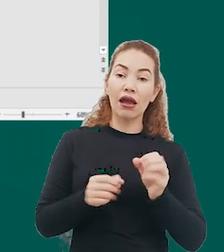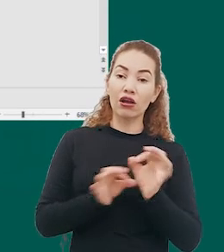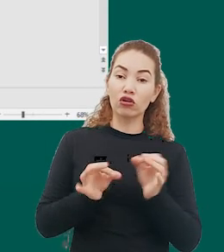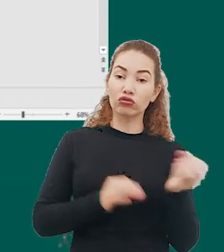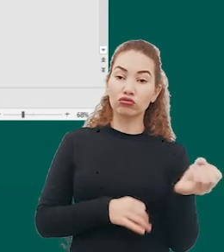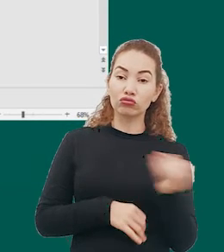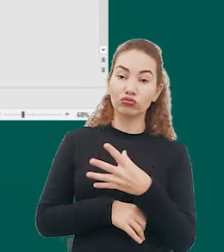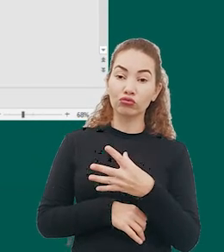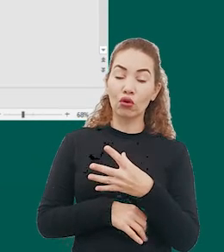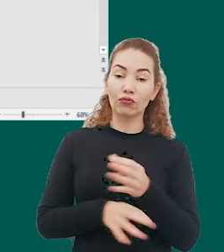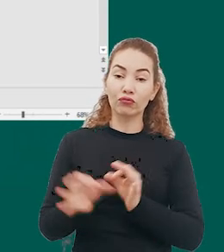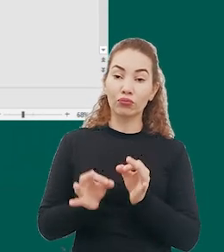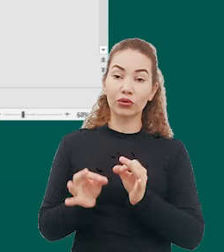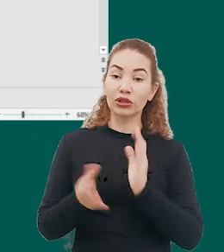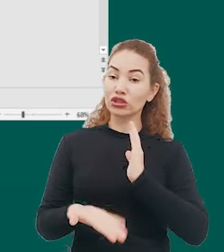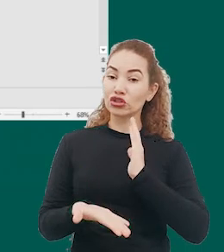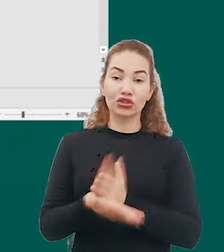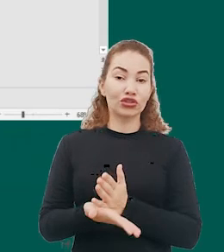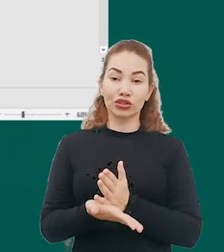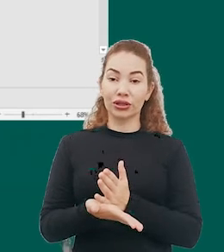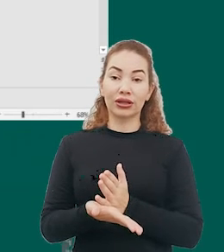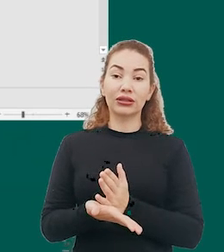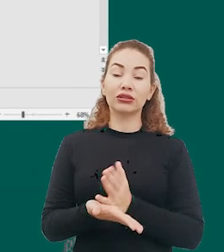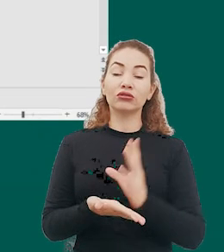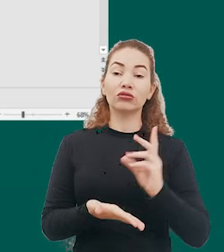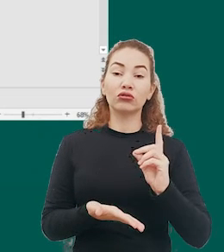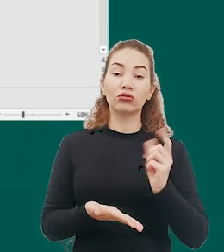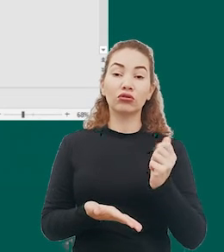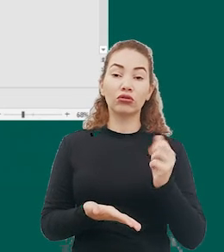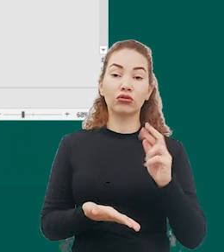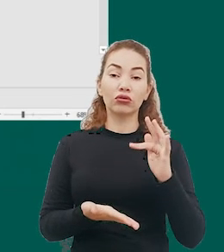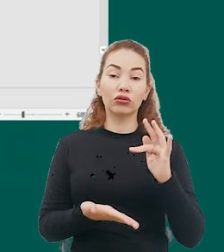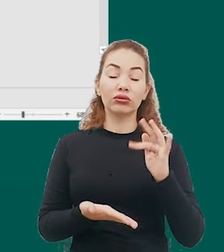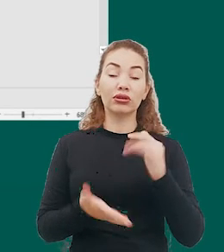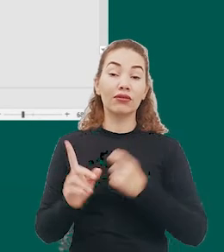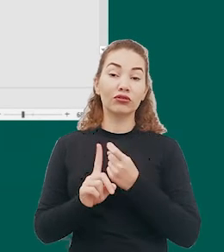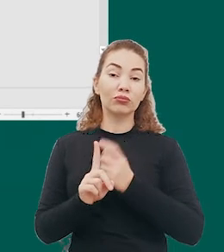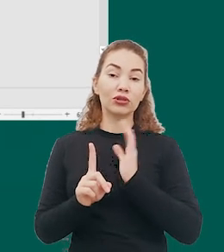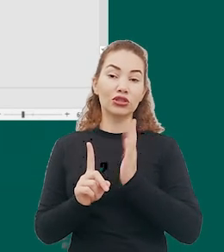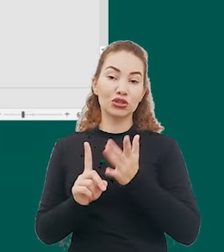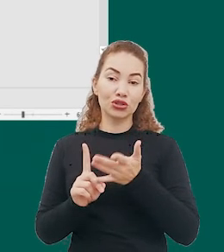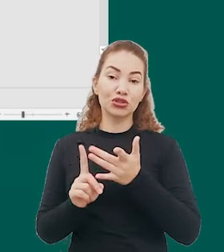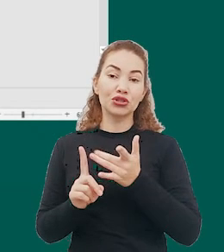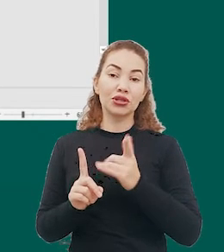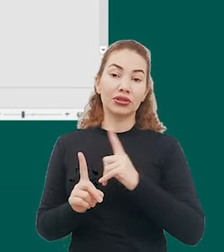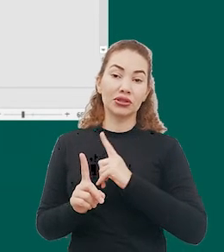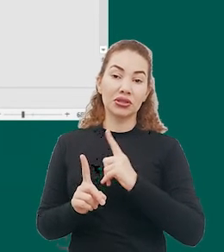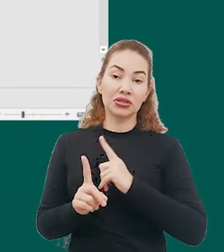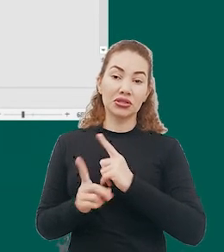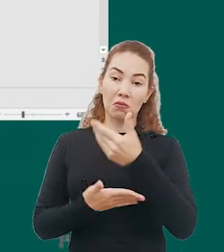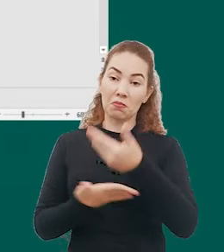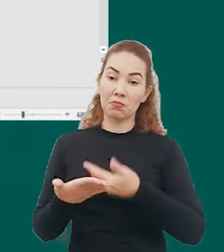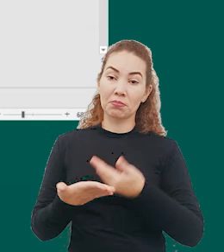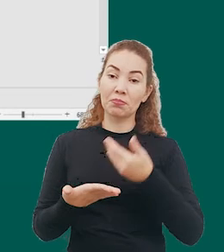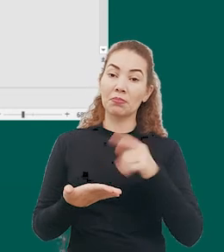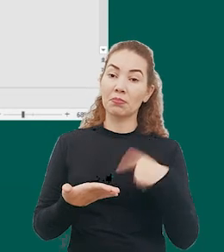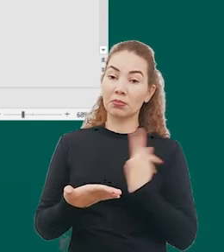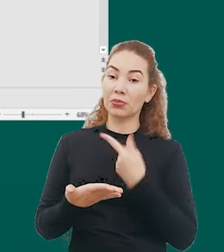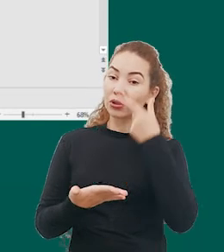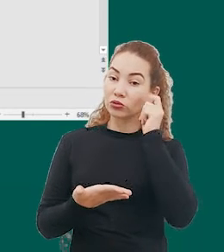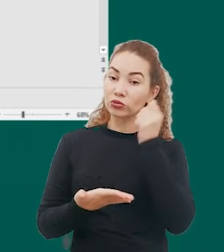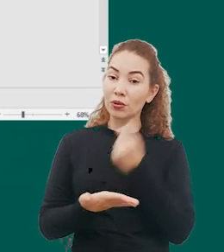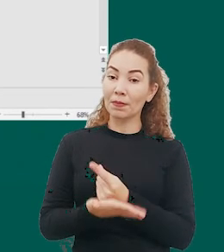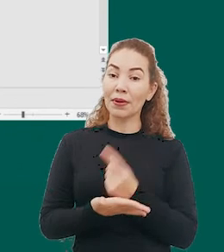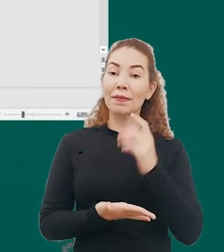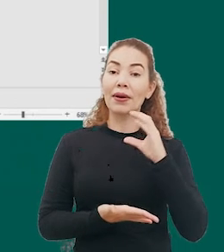o programa e automaticamente o DARF daquele mês já vai estar atualizado pela nossa taxa